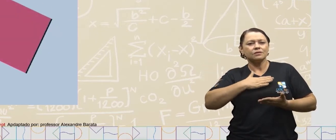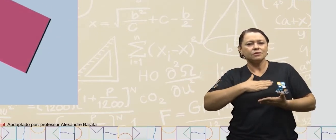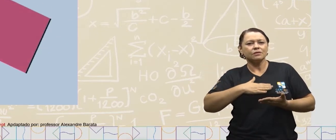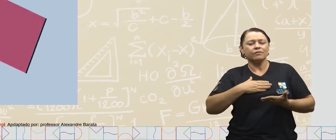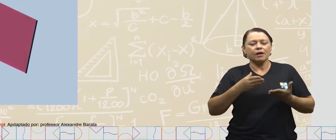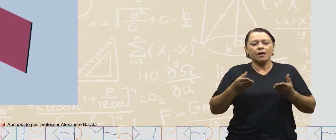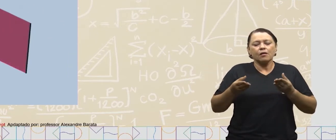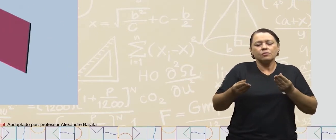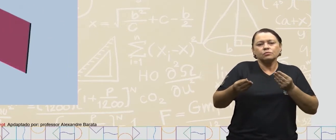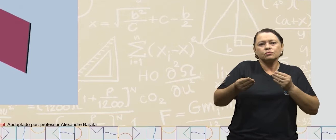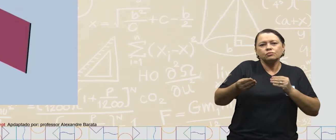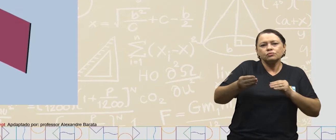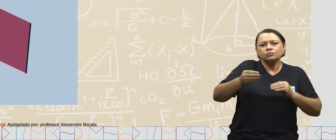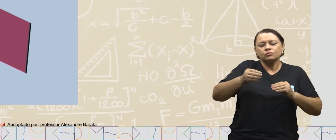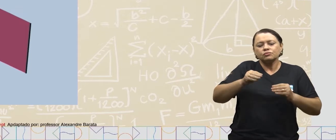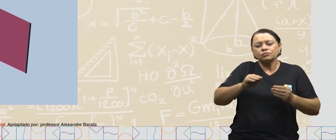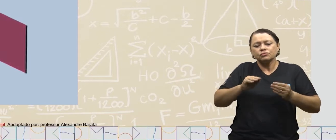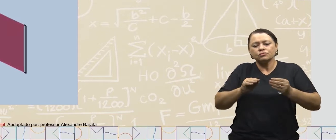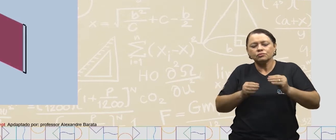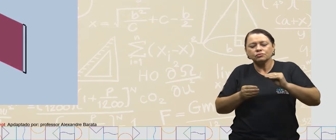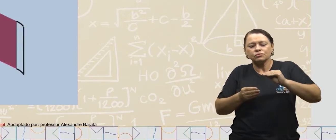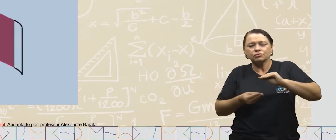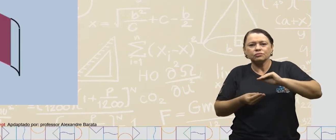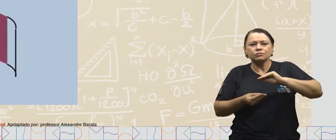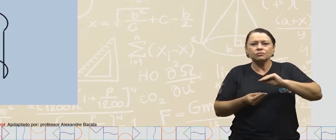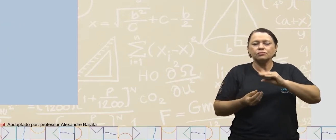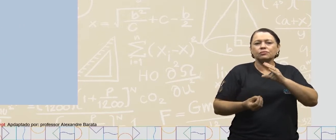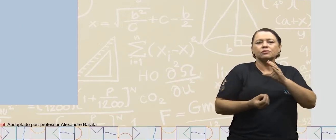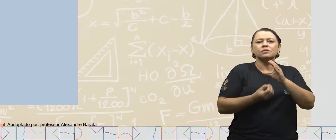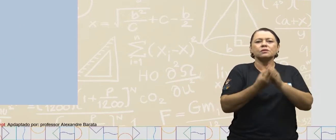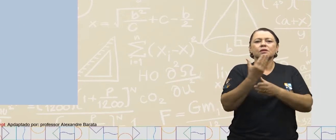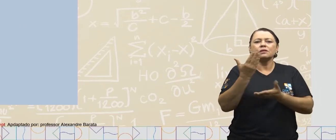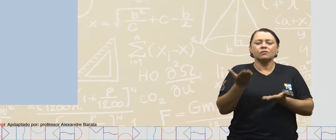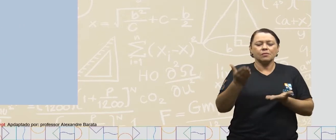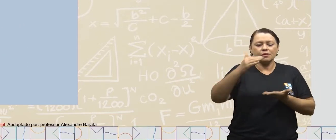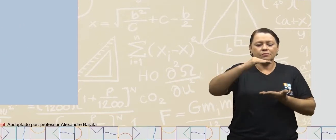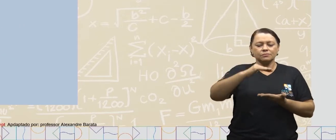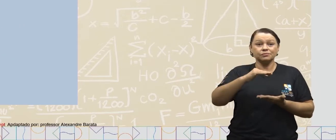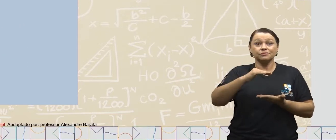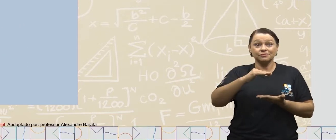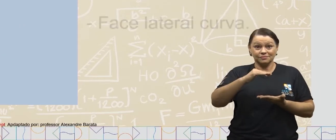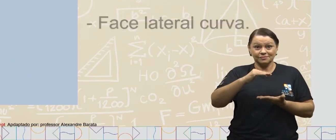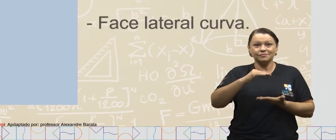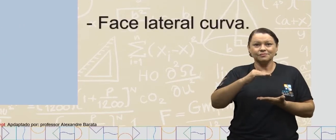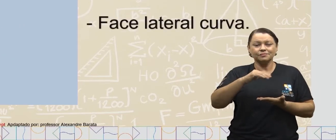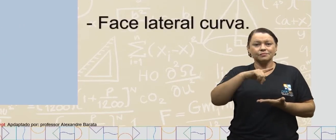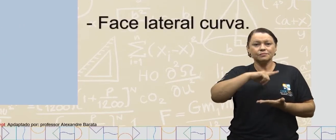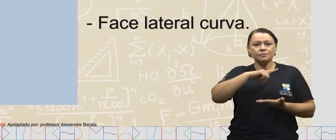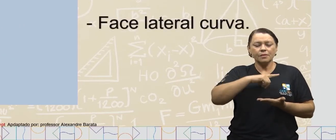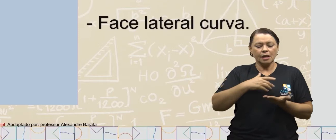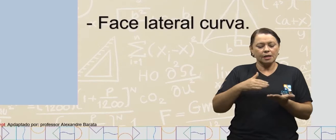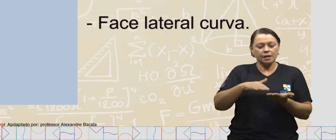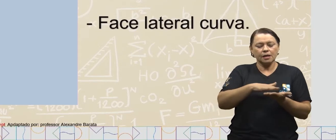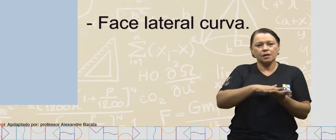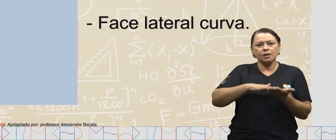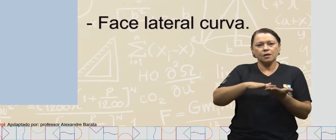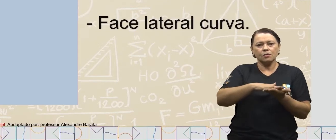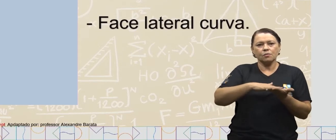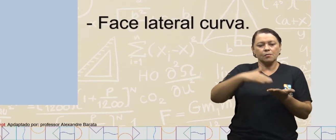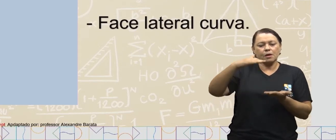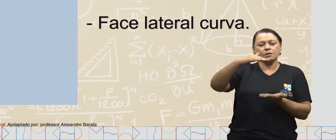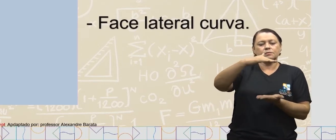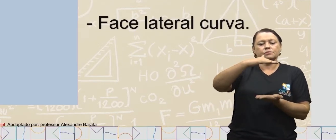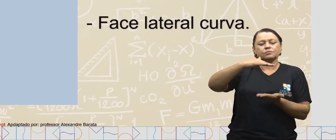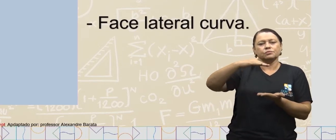figura planificada formará um cilindro novamente. Ela possui uma base e